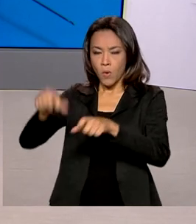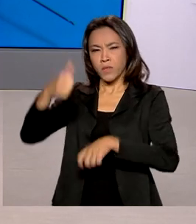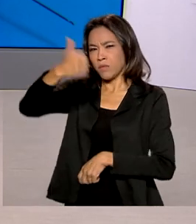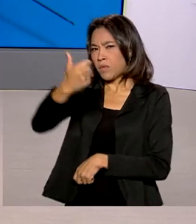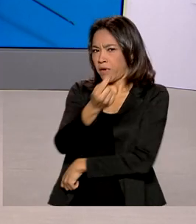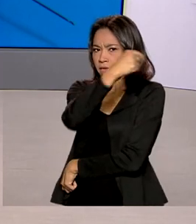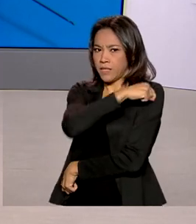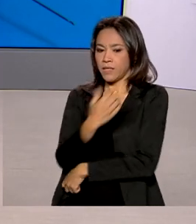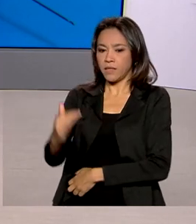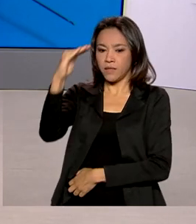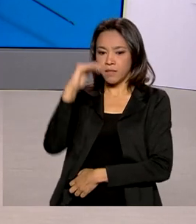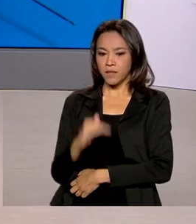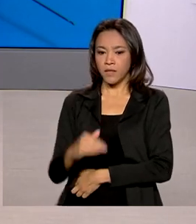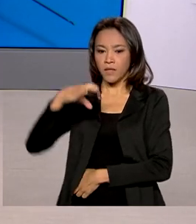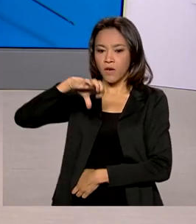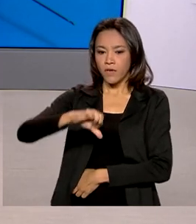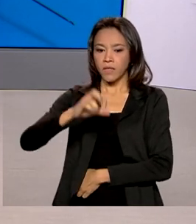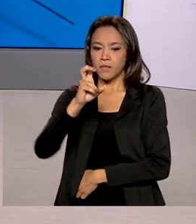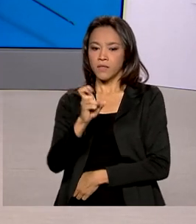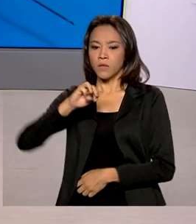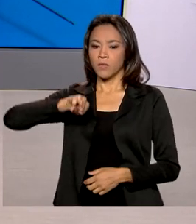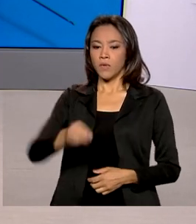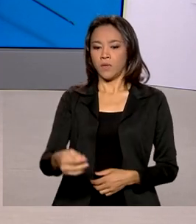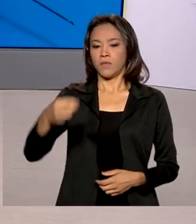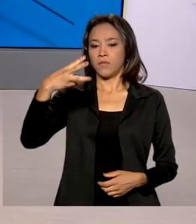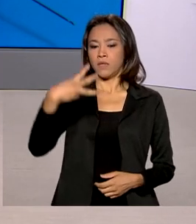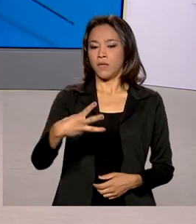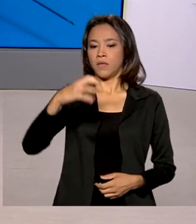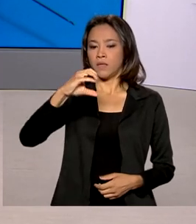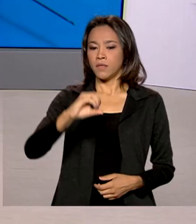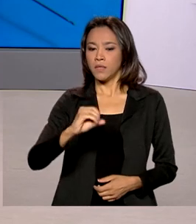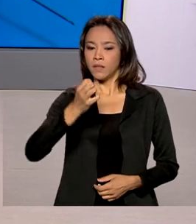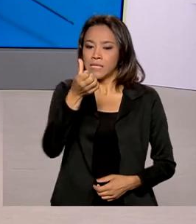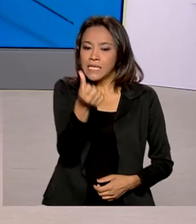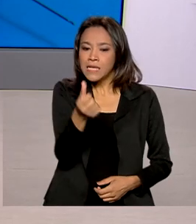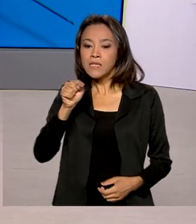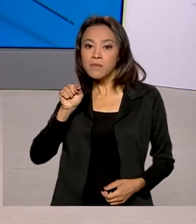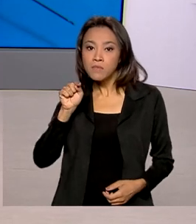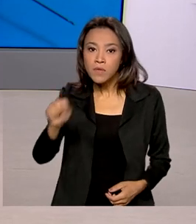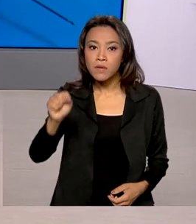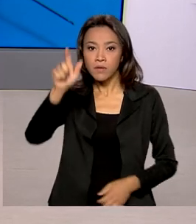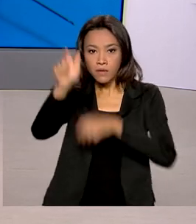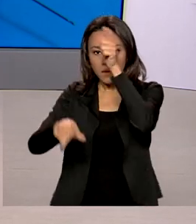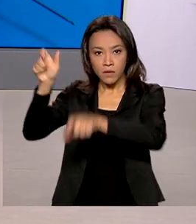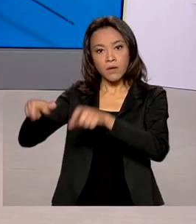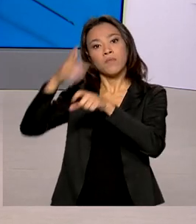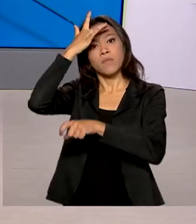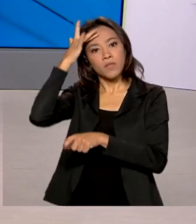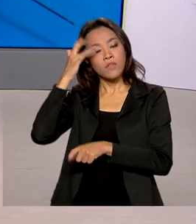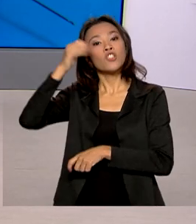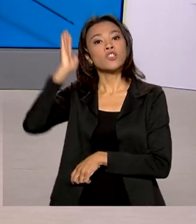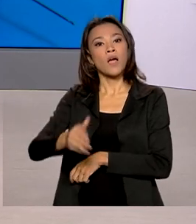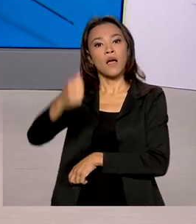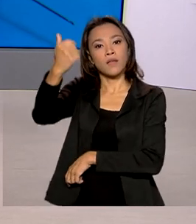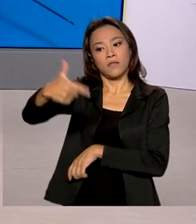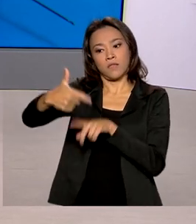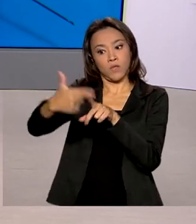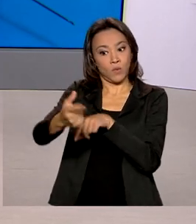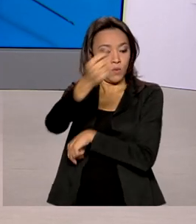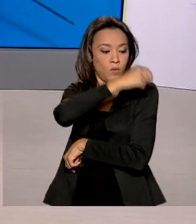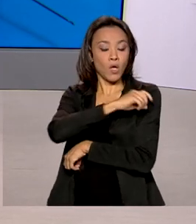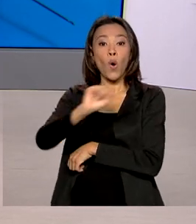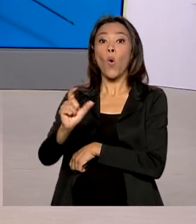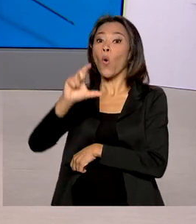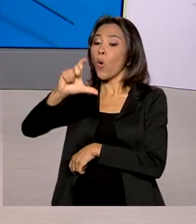da vacina. 95 milhões, 306 mil brasileiros tomaram a segunda dose da vacina ou